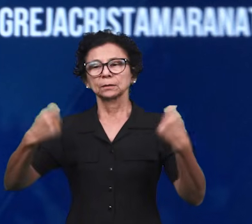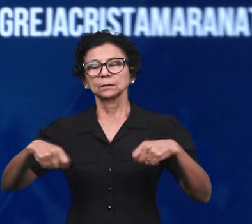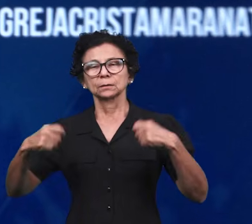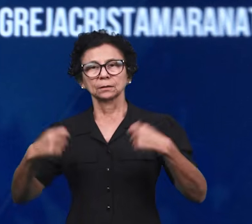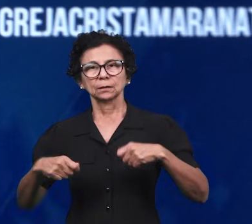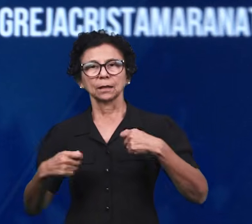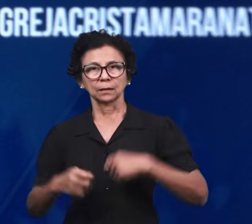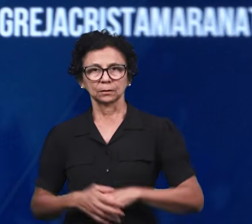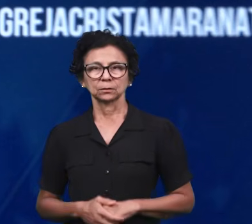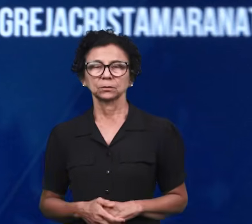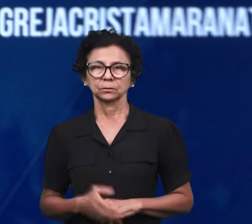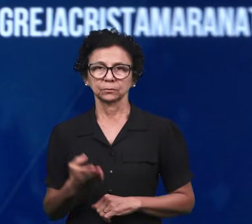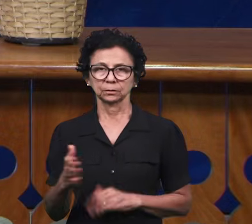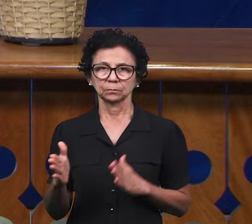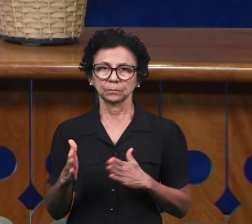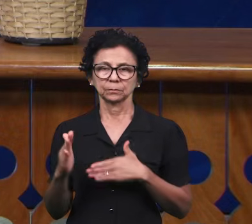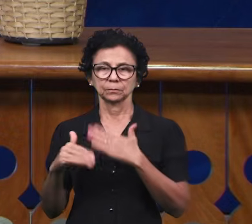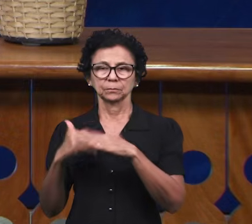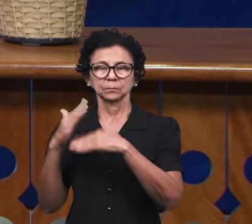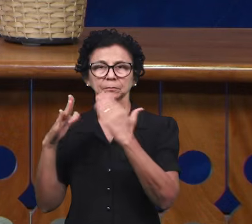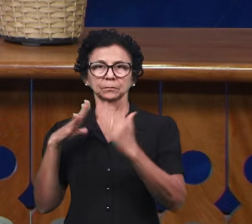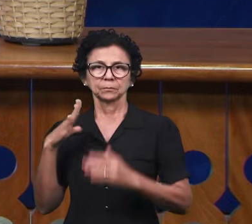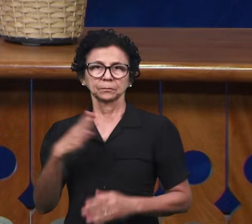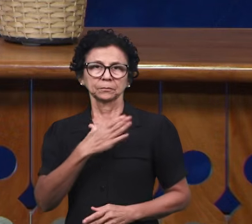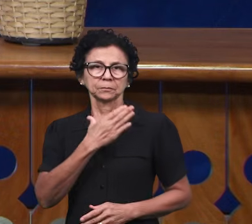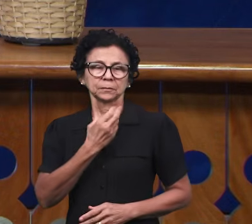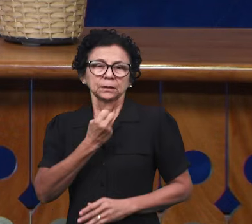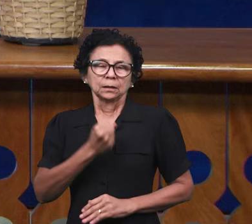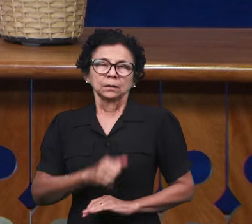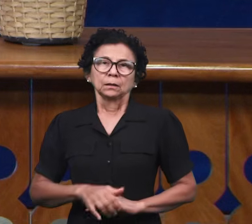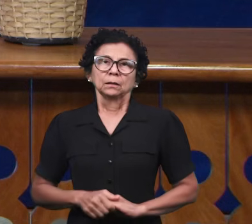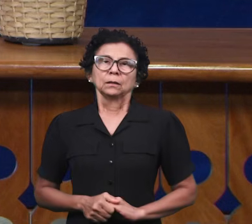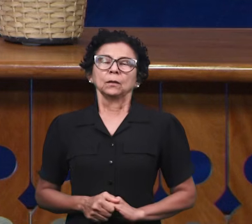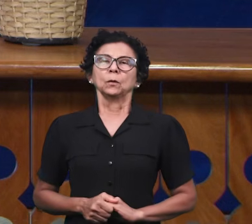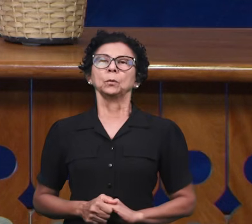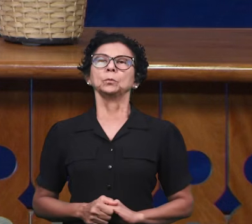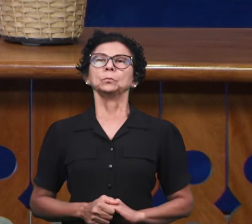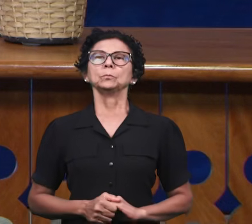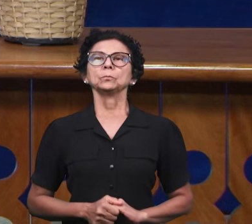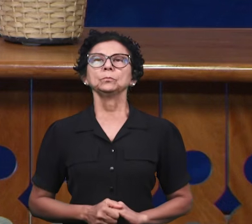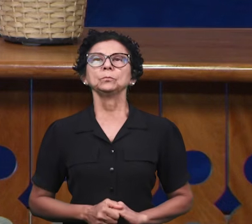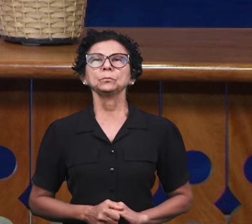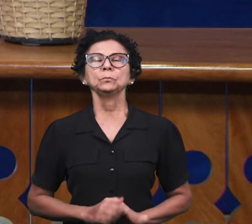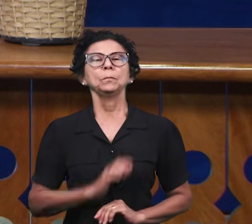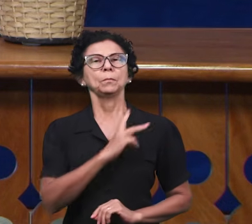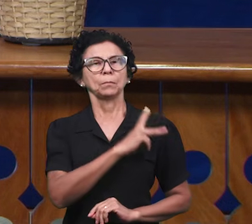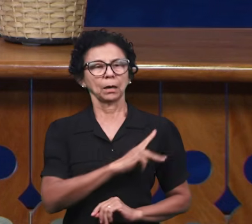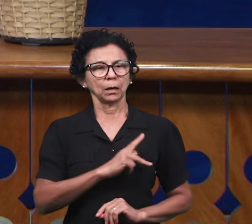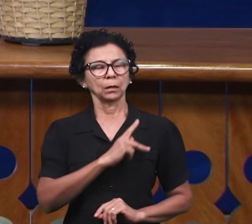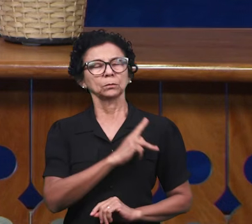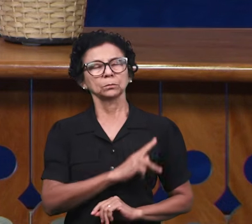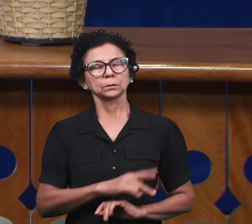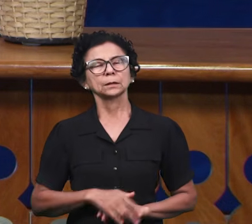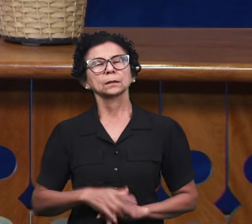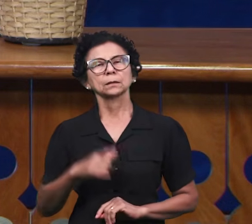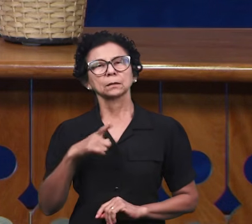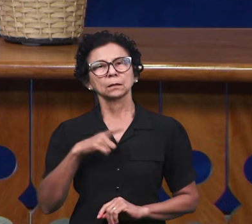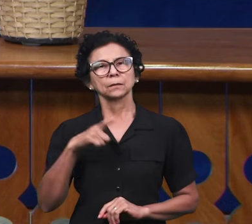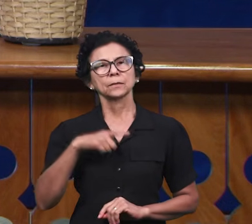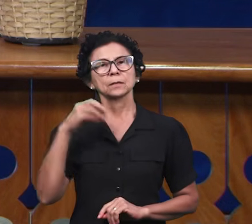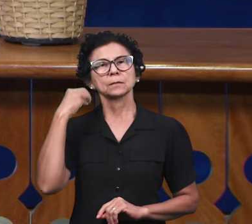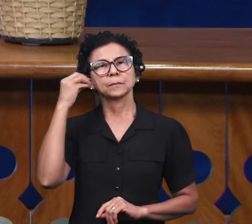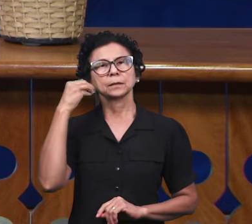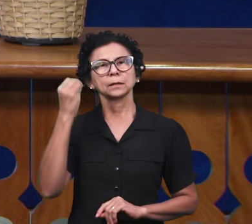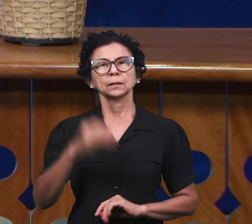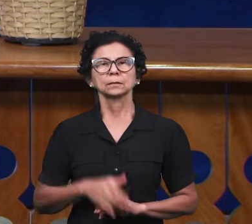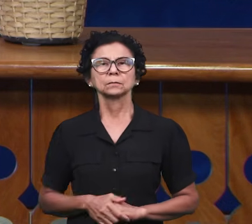nesse processo de salvação. Meus irmãos, então essa foi a experiência que Paulo teve ali vivendo revelação. Então, como saber a